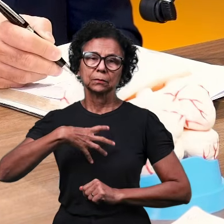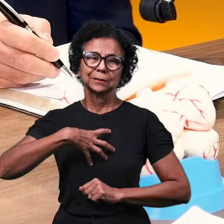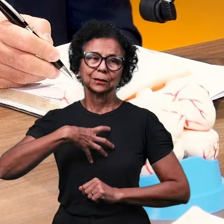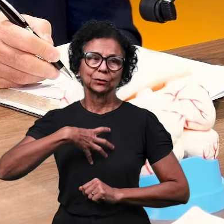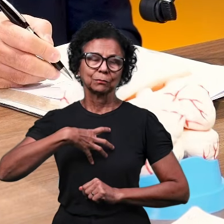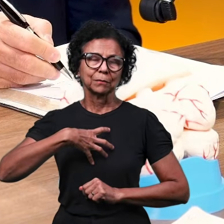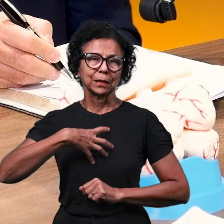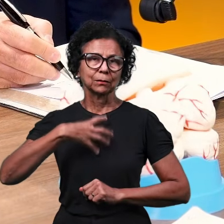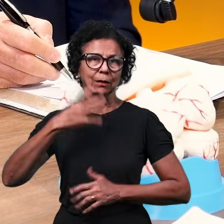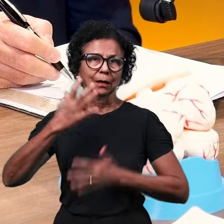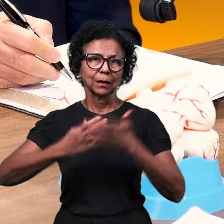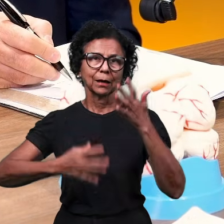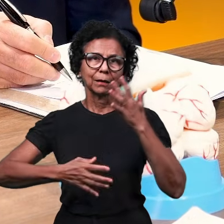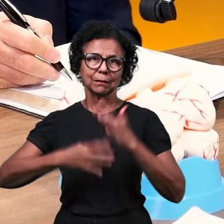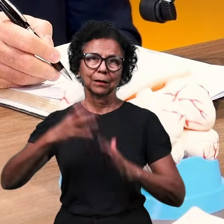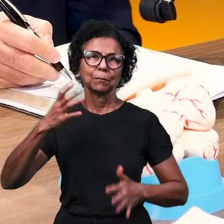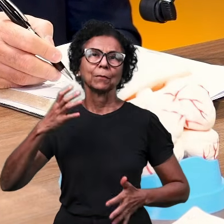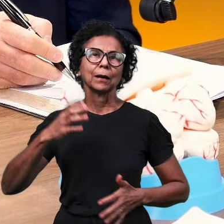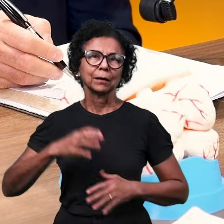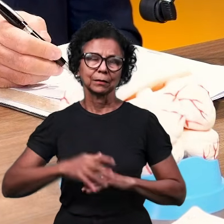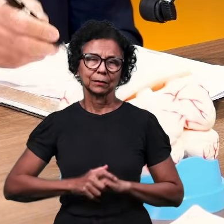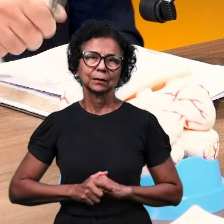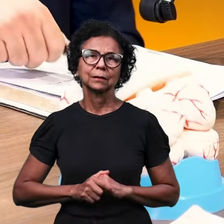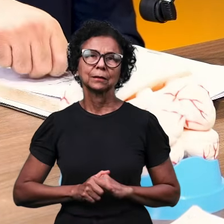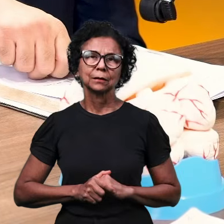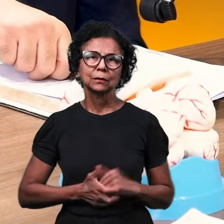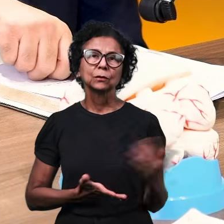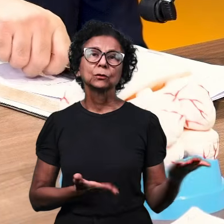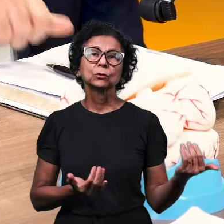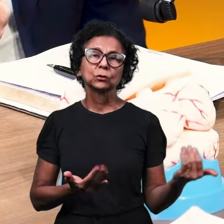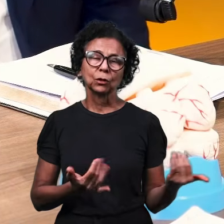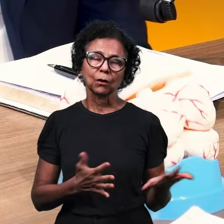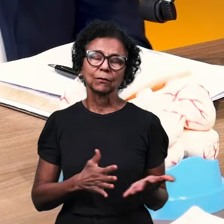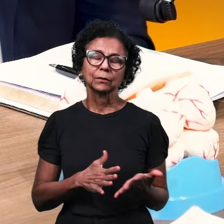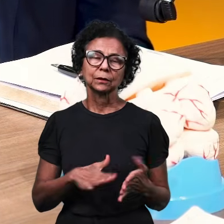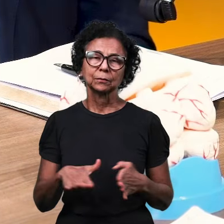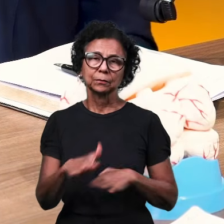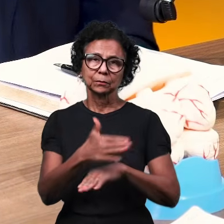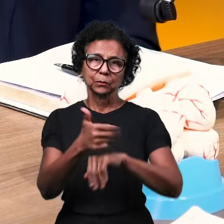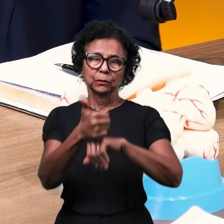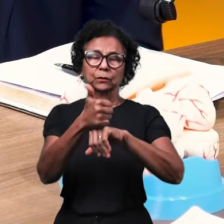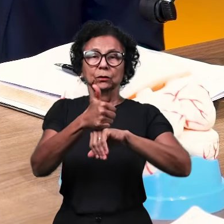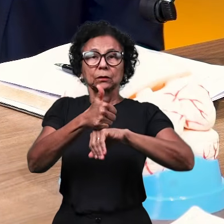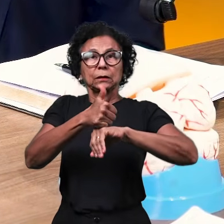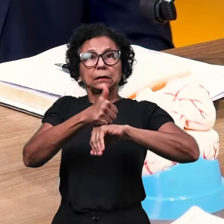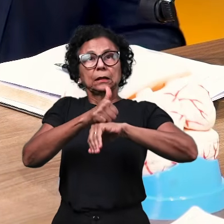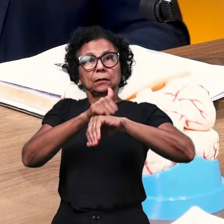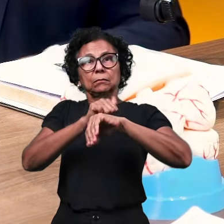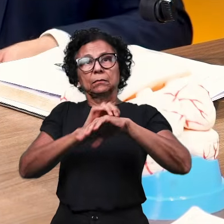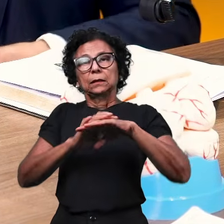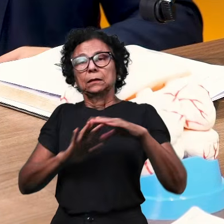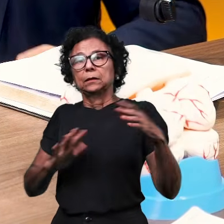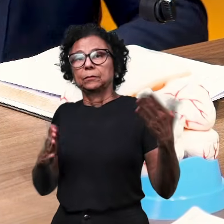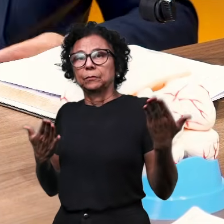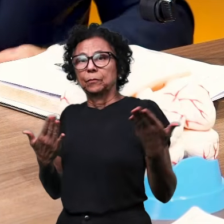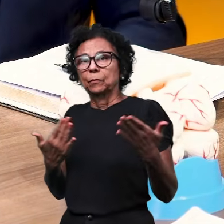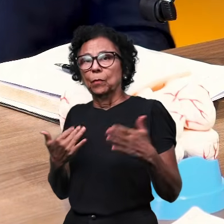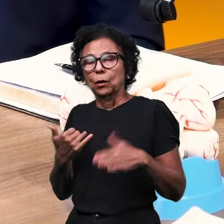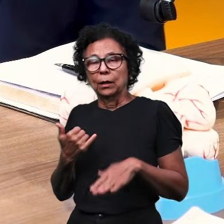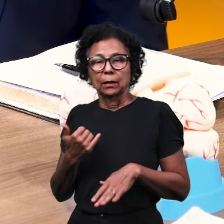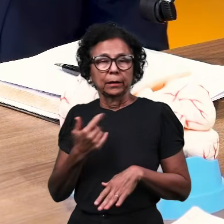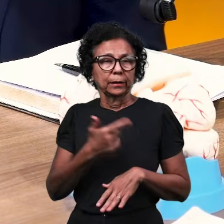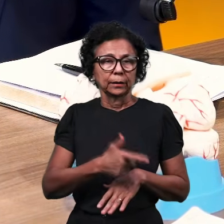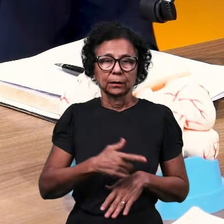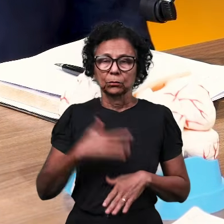sentimento que muitas vezes atrapalha o jovem na sua vida profissional. Que a expectativa dele é entrar e no mês seguinte já